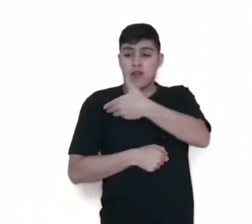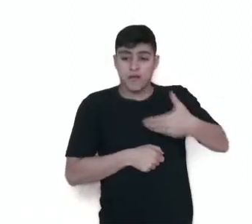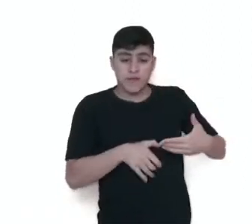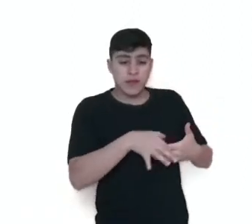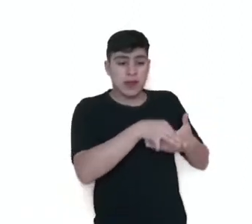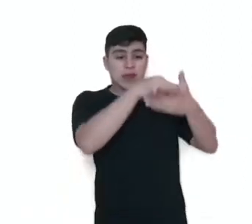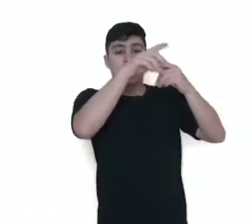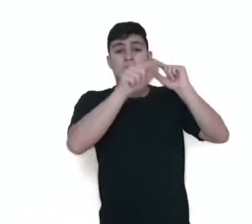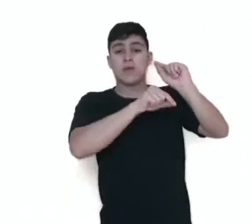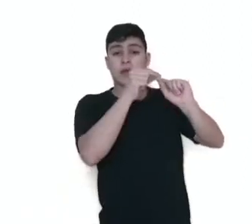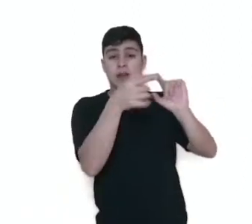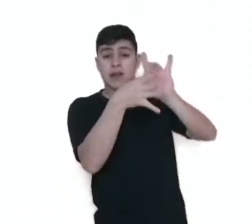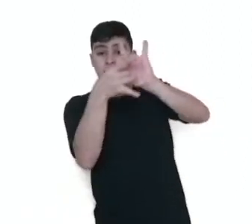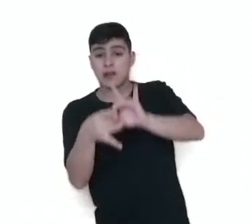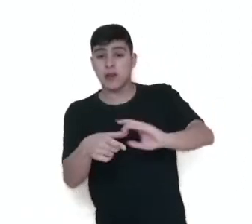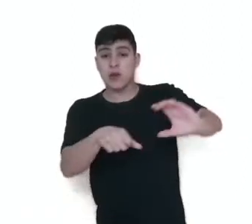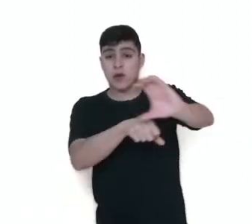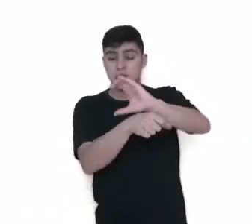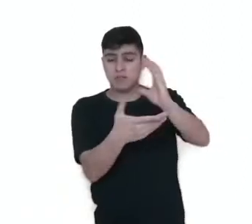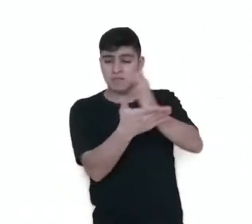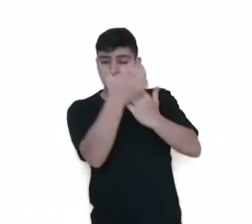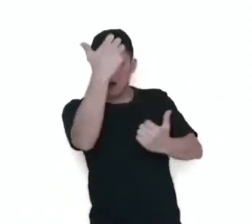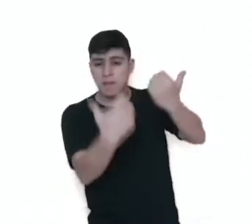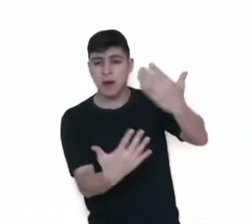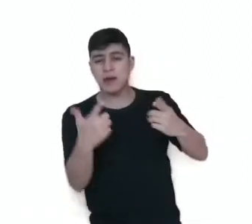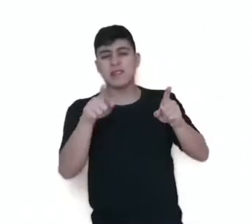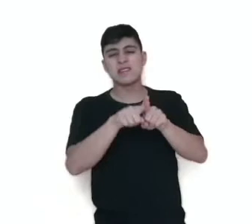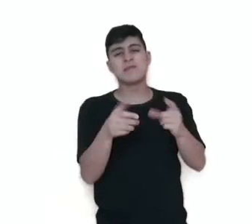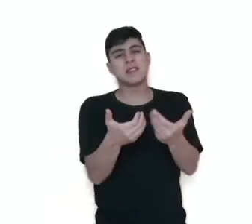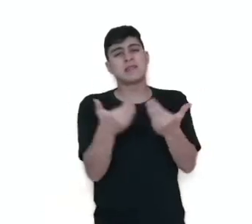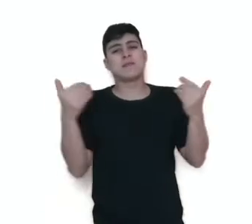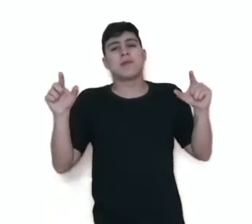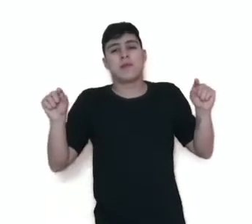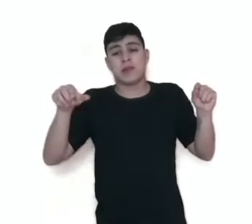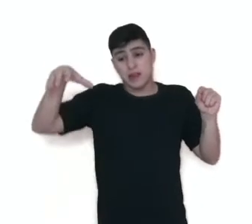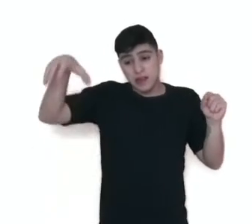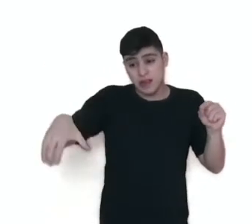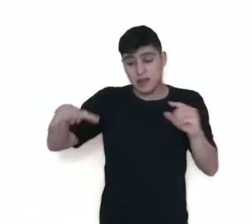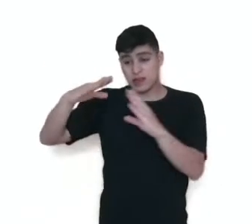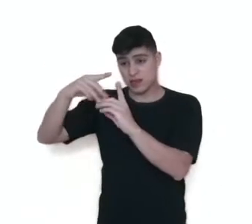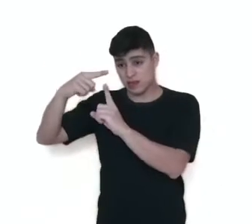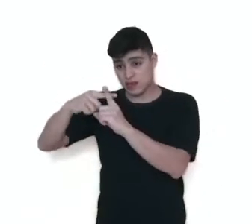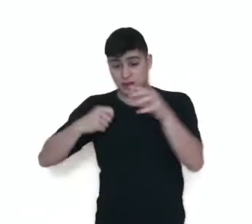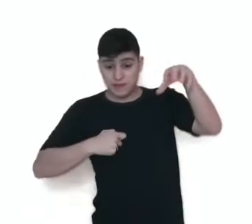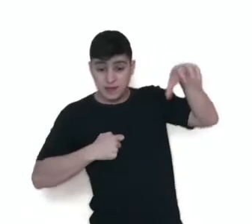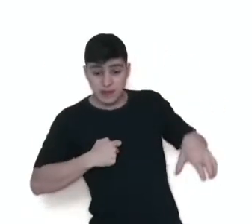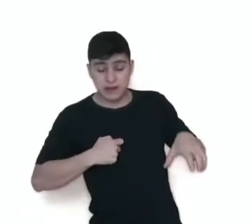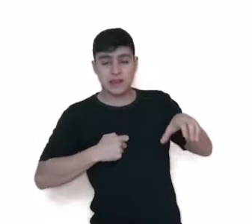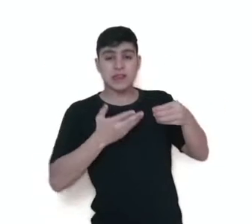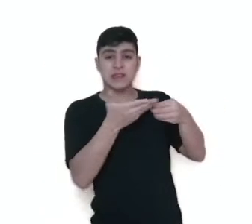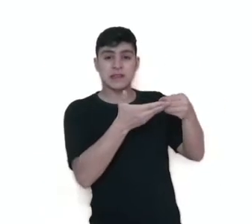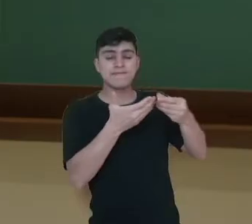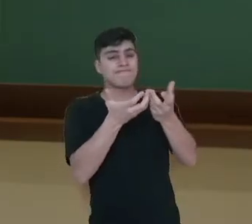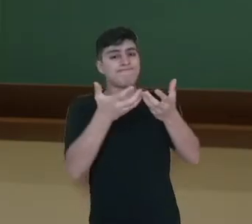uma constituição, e a separação de igreja e Estado. Aqui,